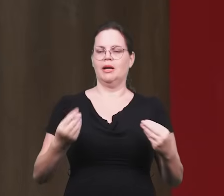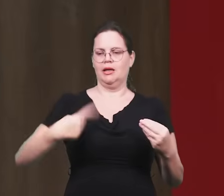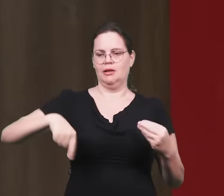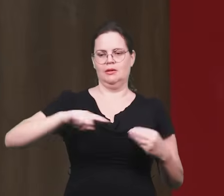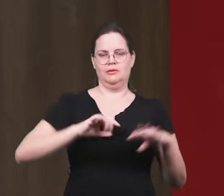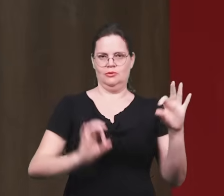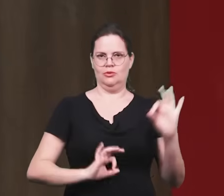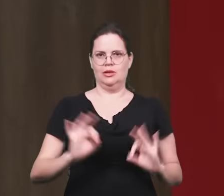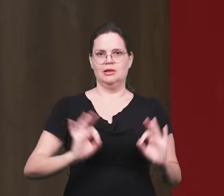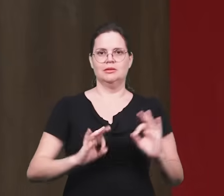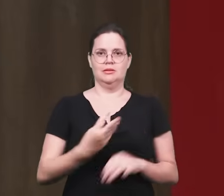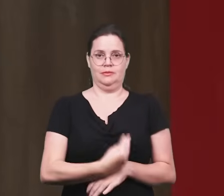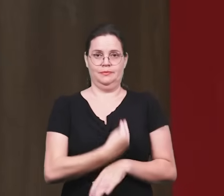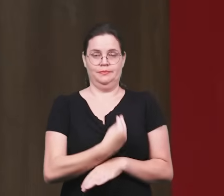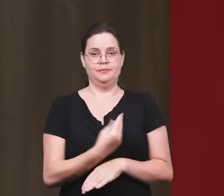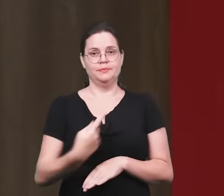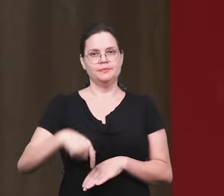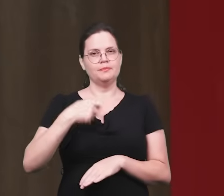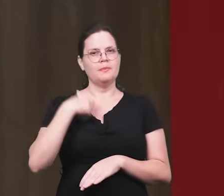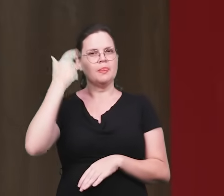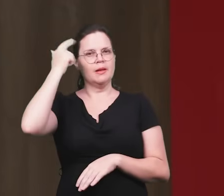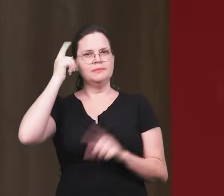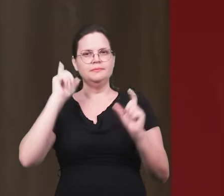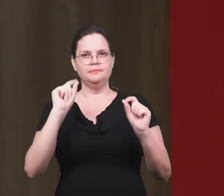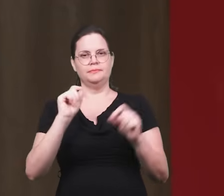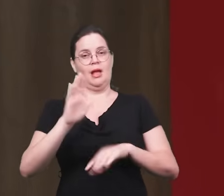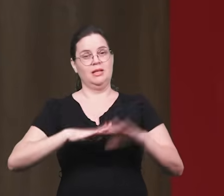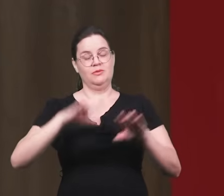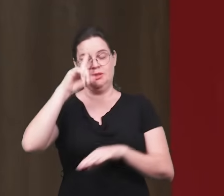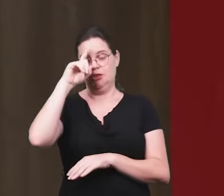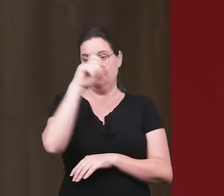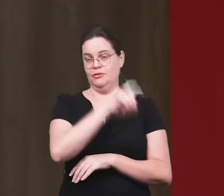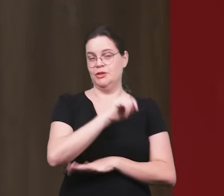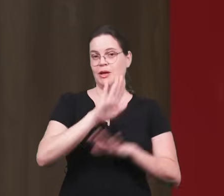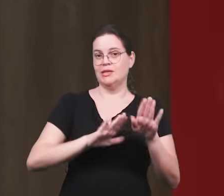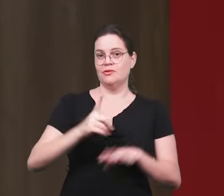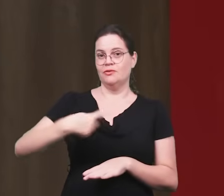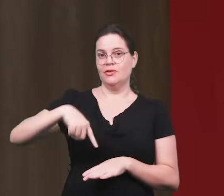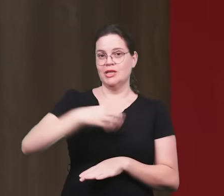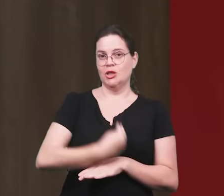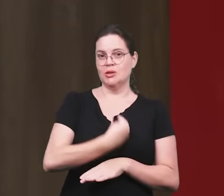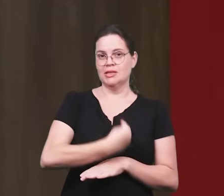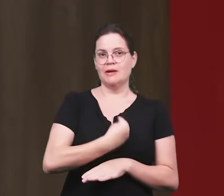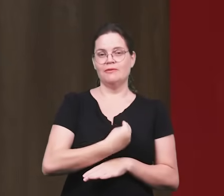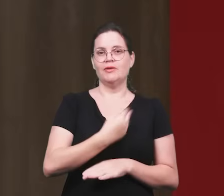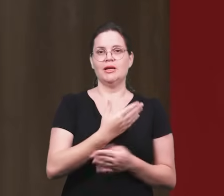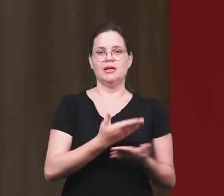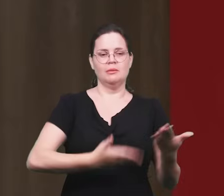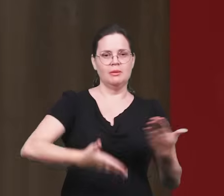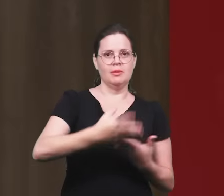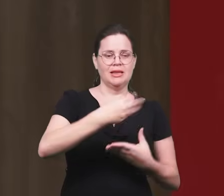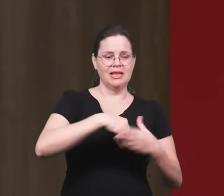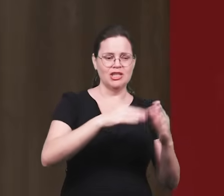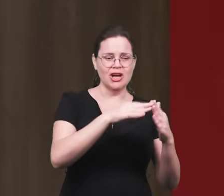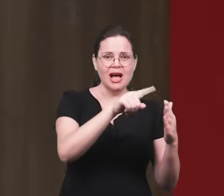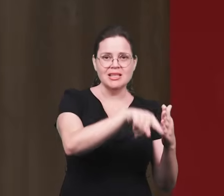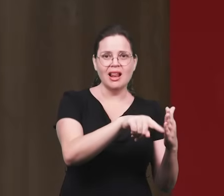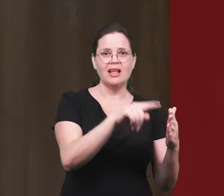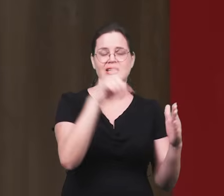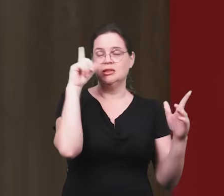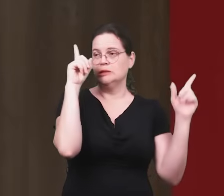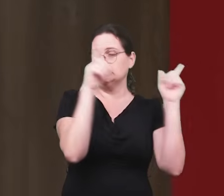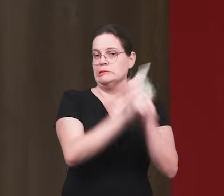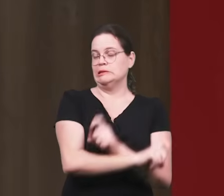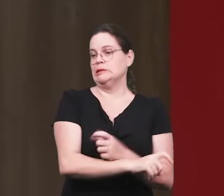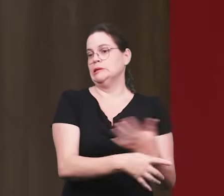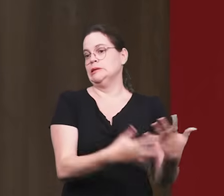vida. E quando paramos para pensar também, às vezes é até mais difícil, né? Às vezes é a nossa vida ali social, do lar, que está embolada. Mas às vezes o